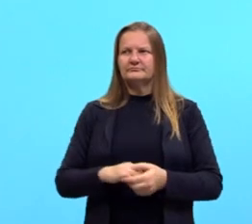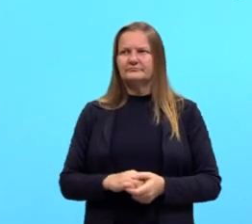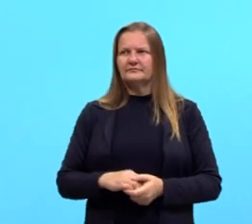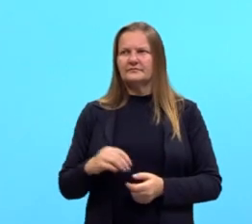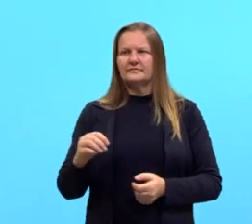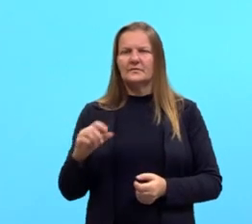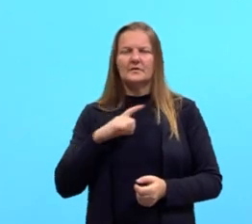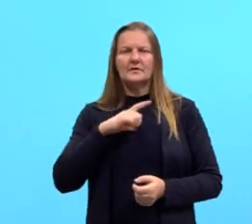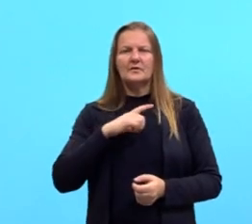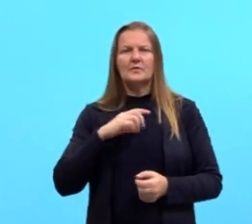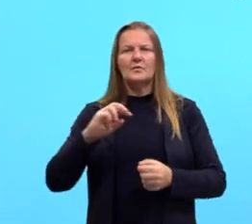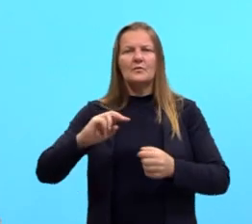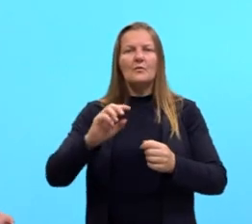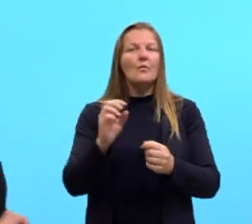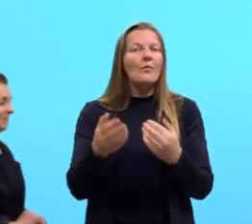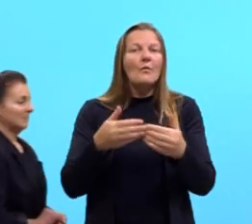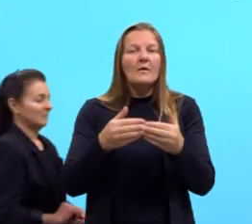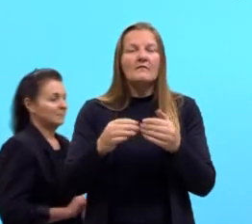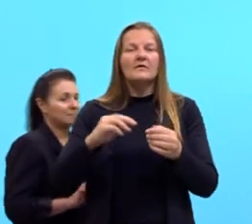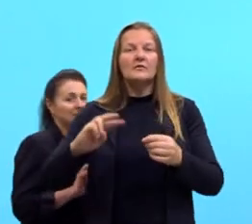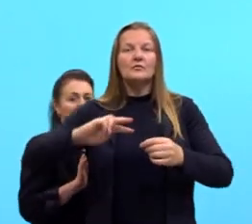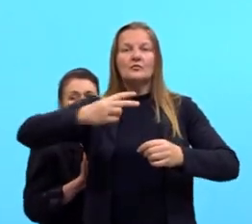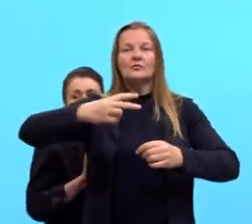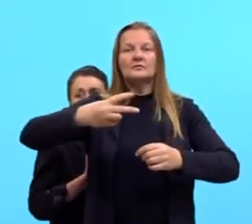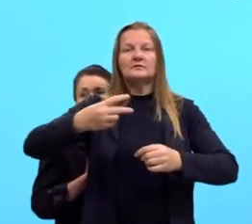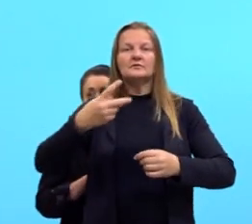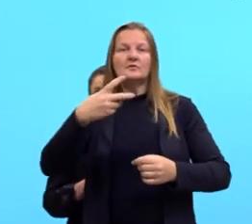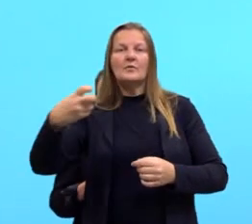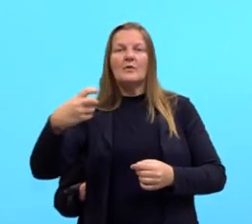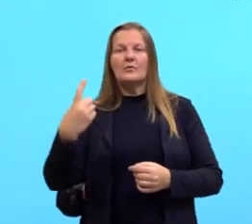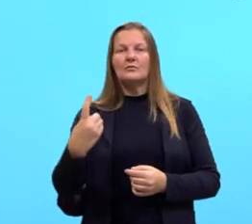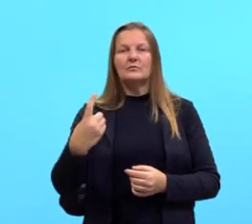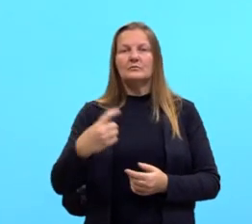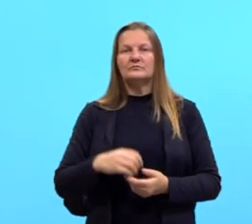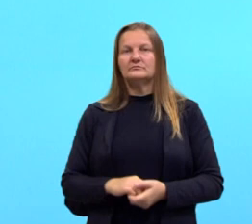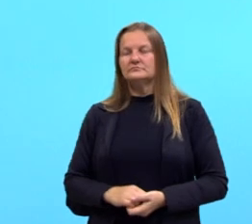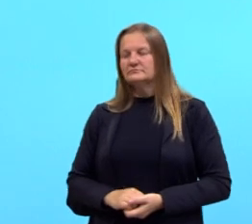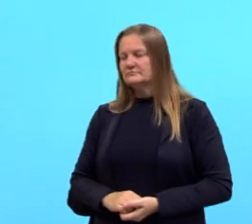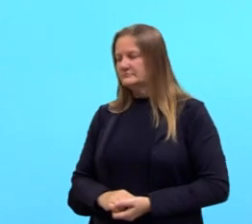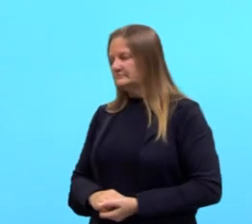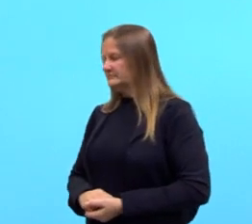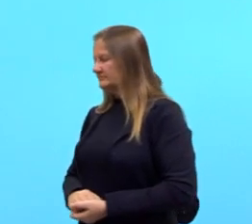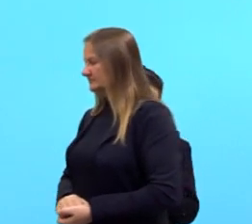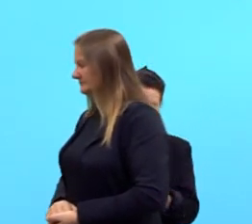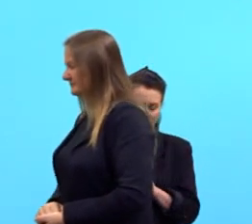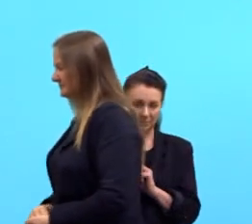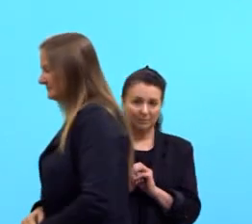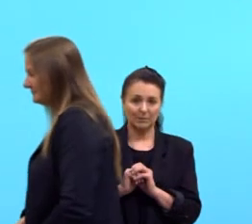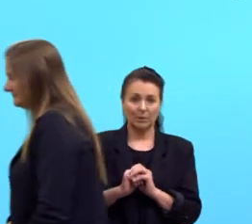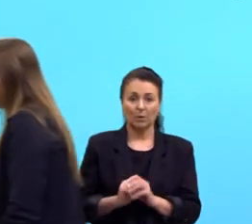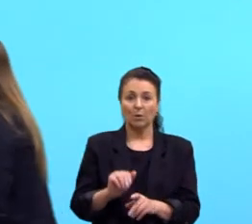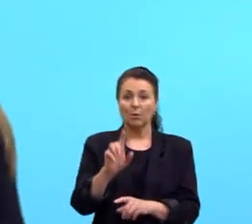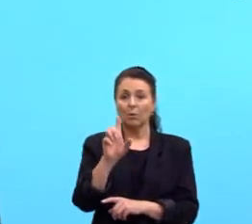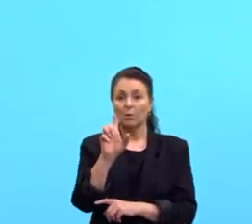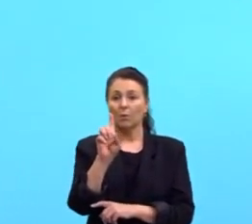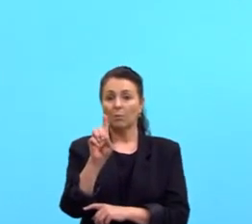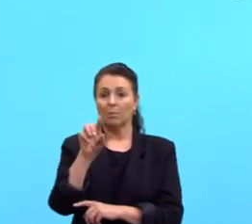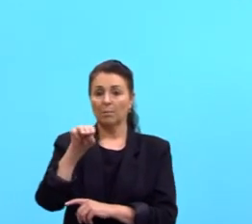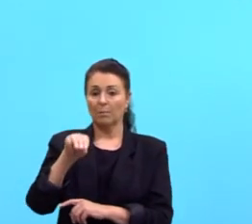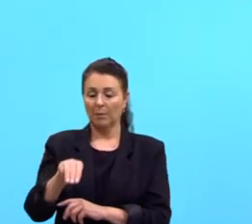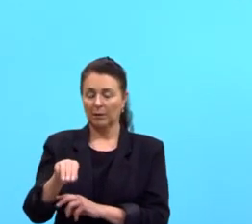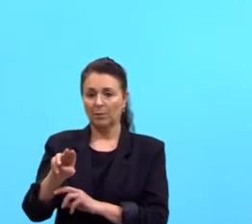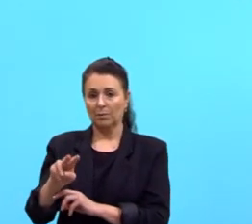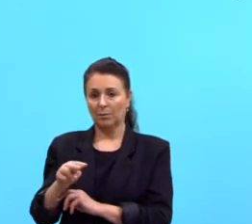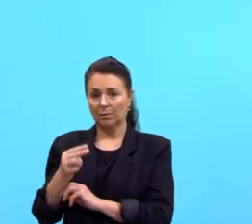um valor que elevado ao quadrado resulta em um que é o valor que nós temos para área um metro quadrado